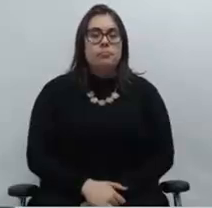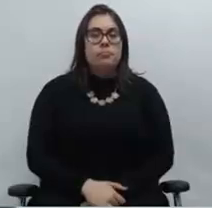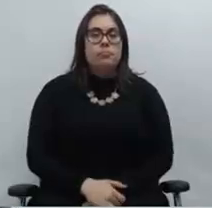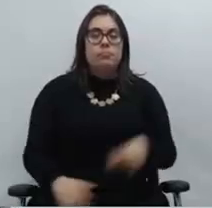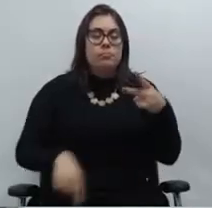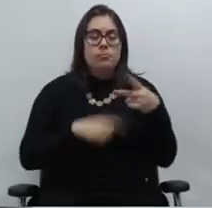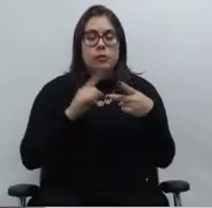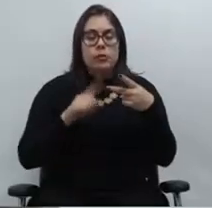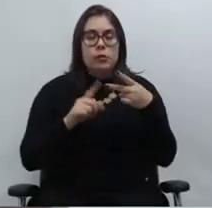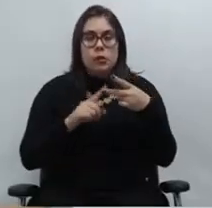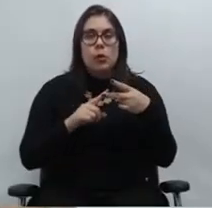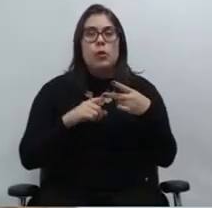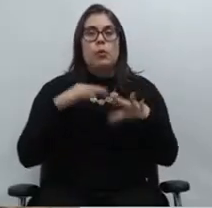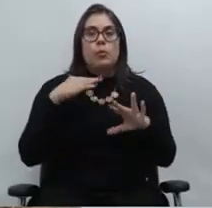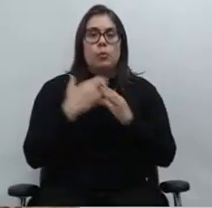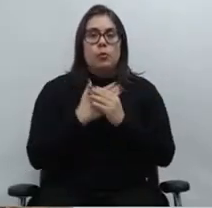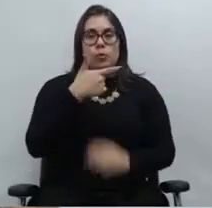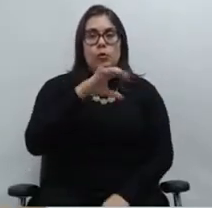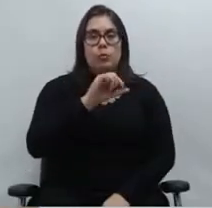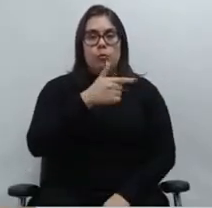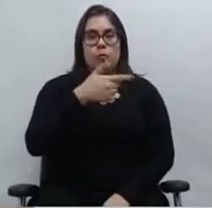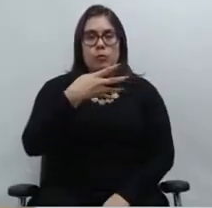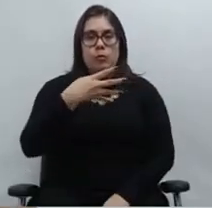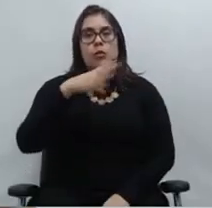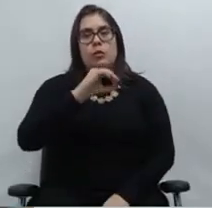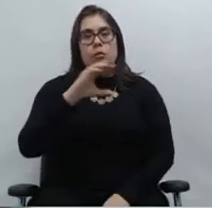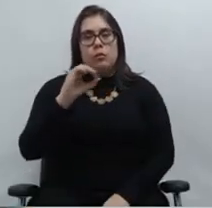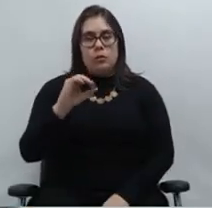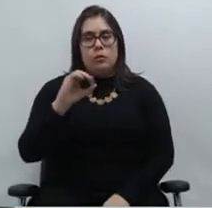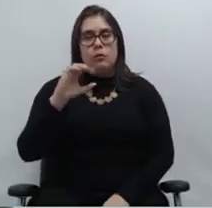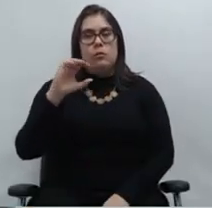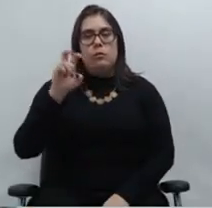Na sequência, apregou os autos de número